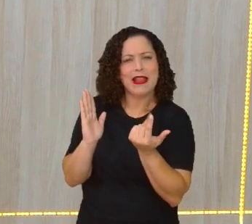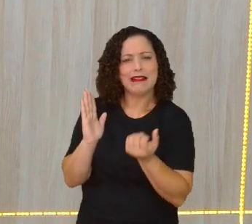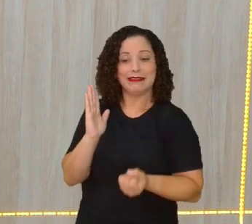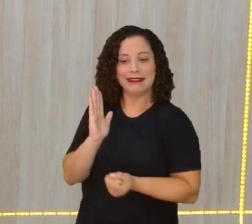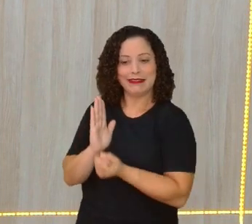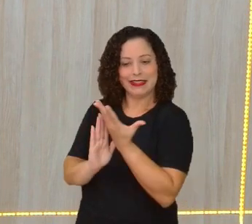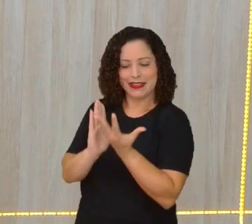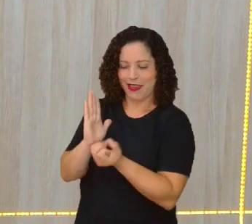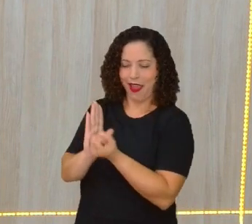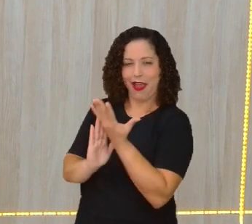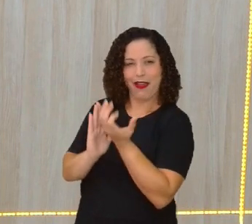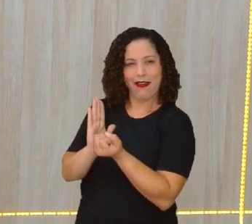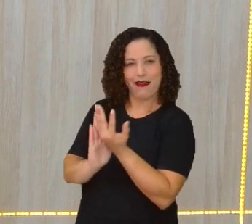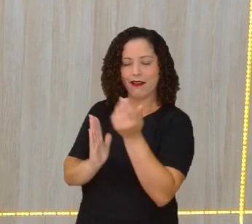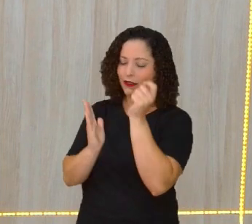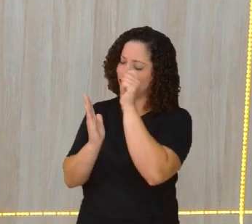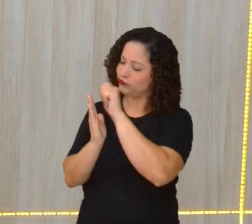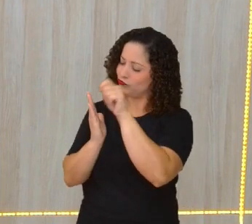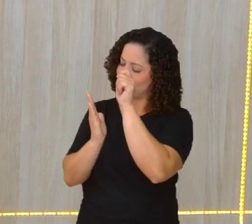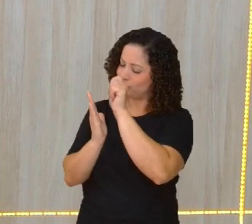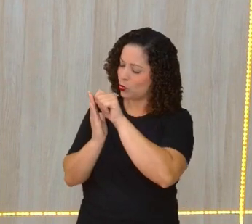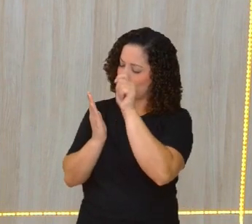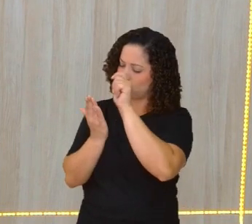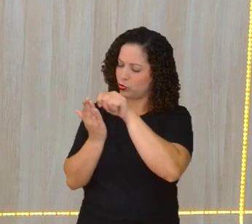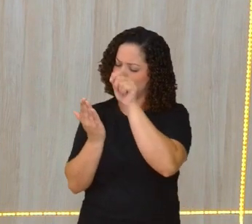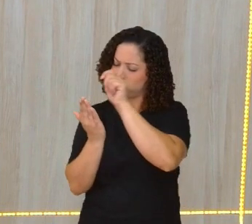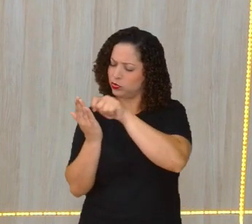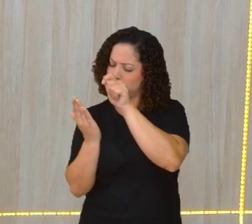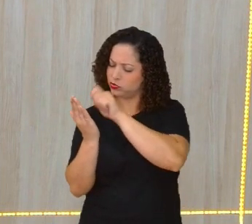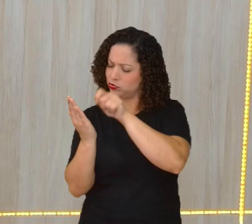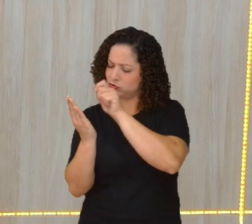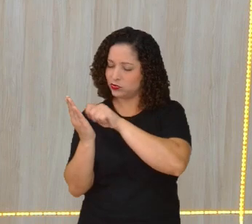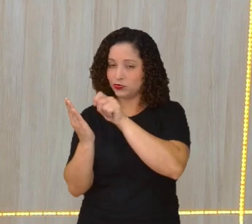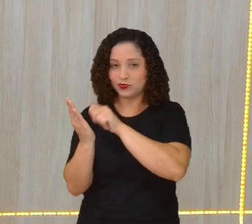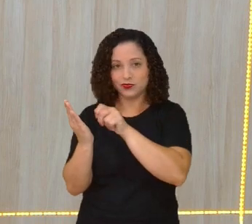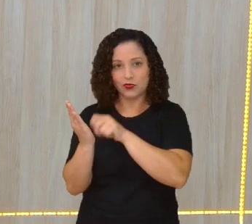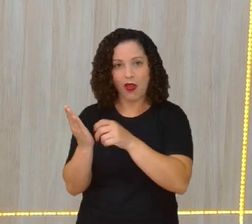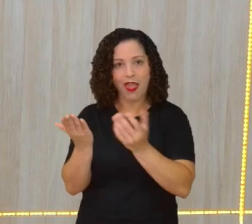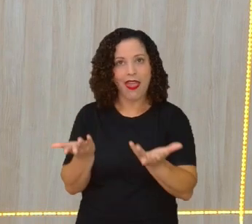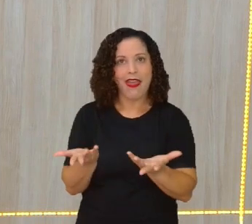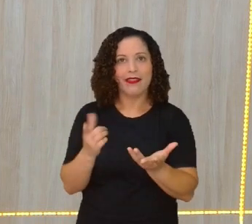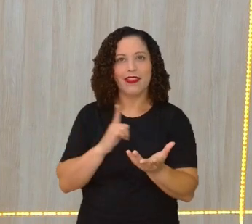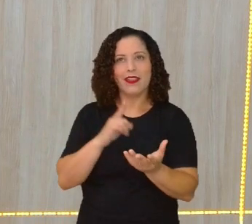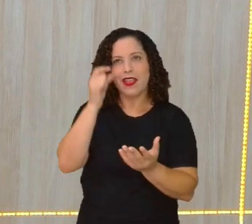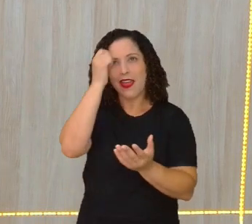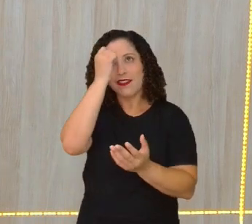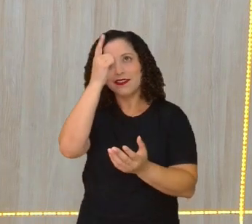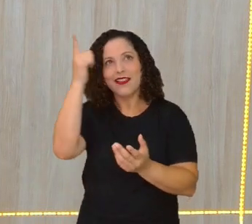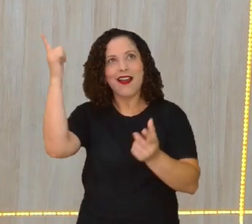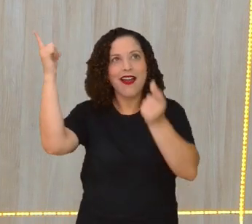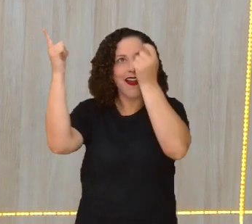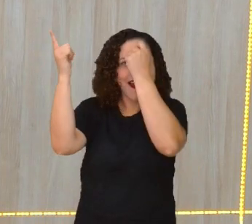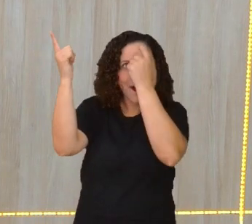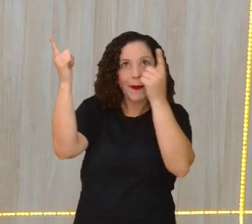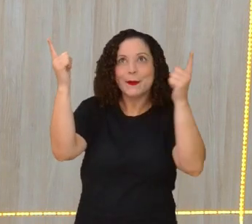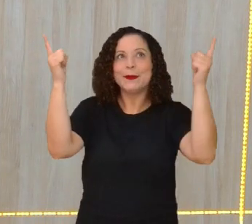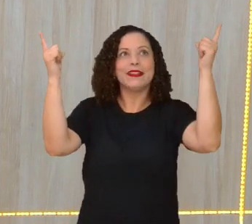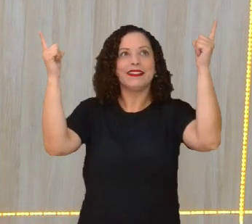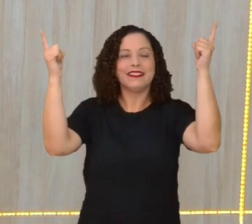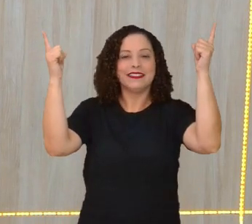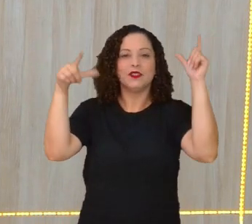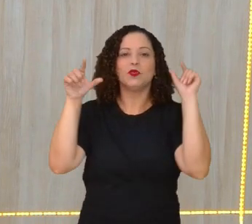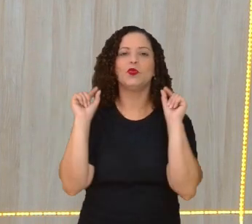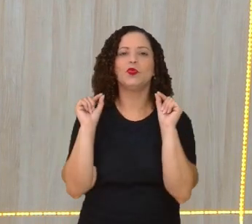é? Eu gosto muito de trazer, né, criar, abrir esse link na mente, a